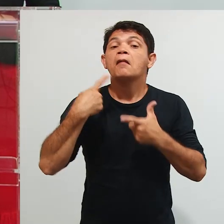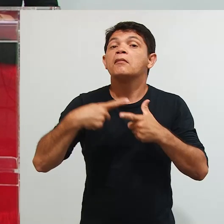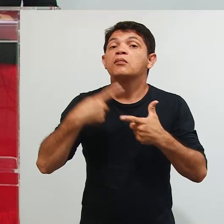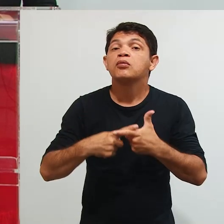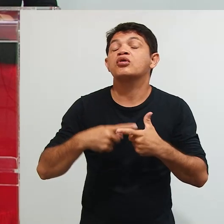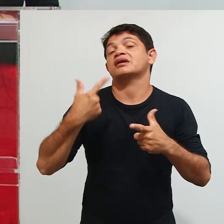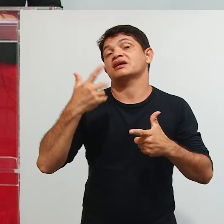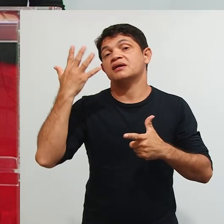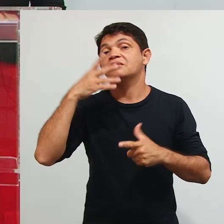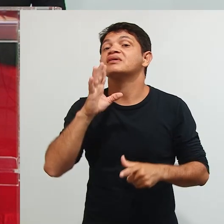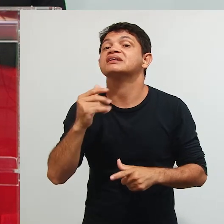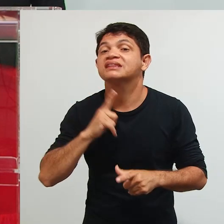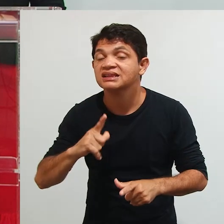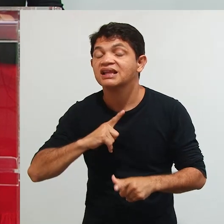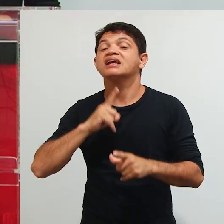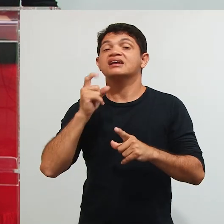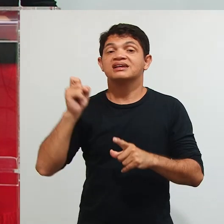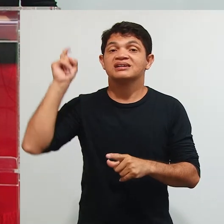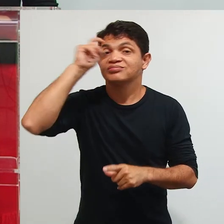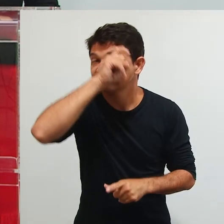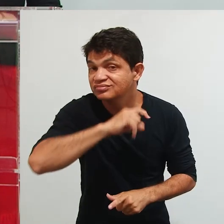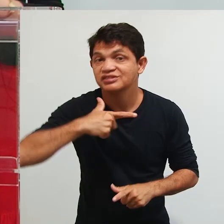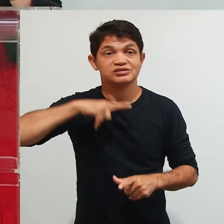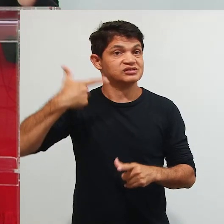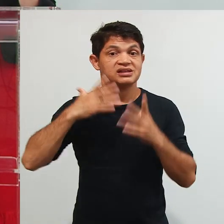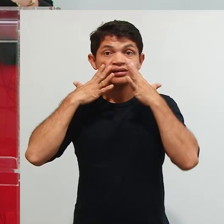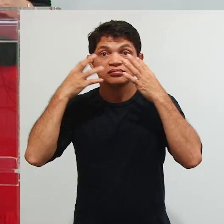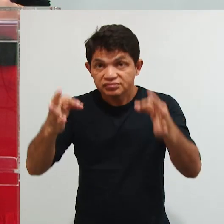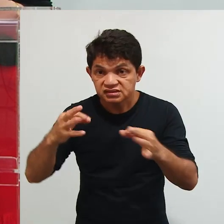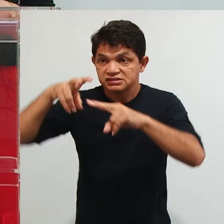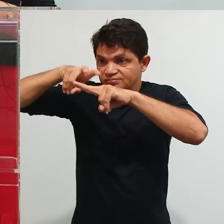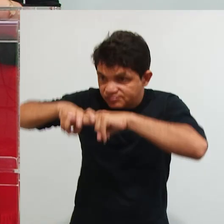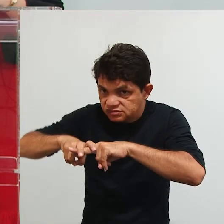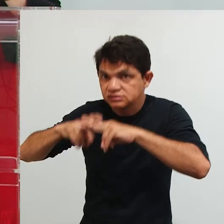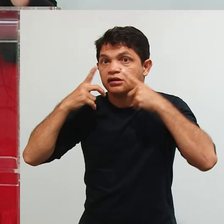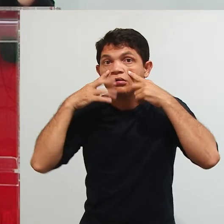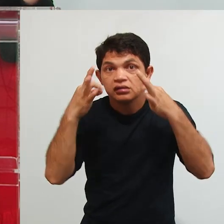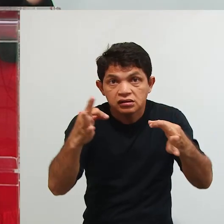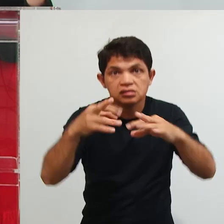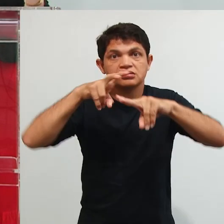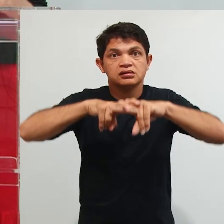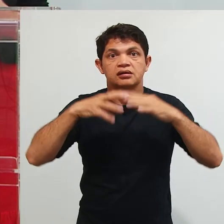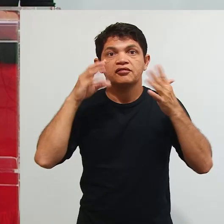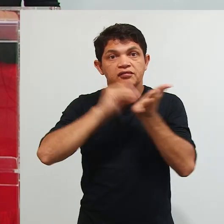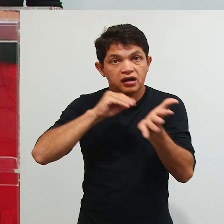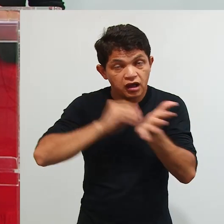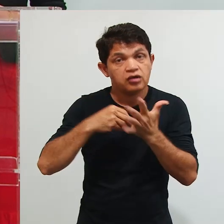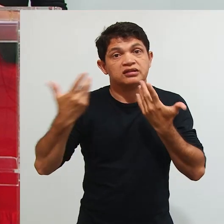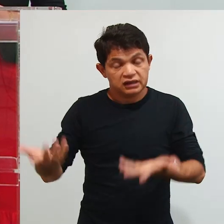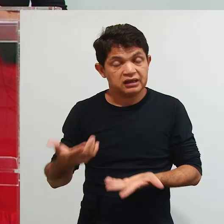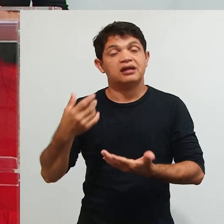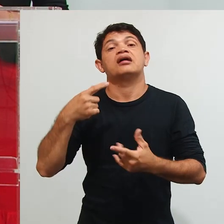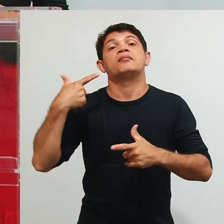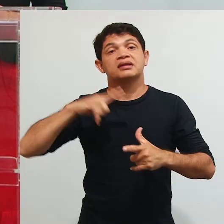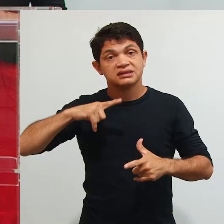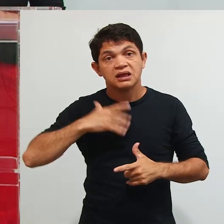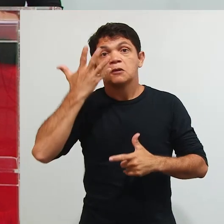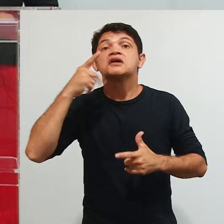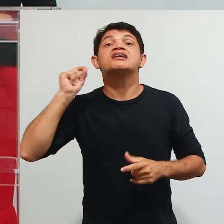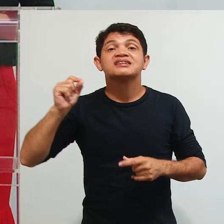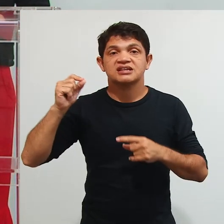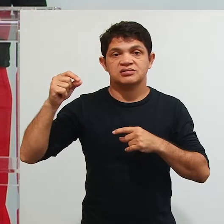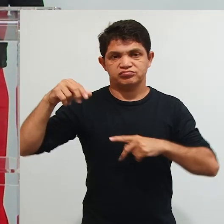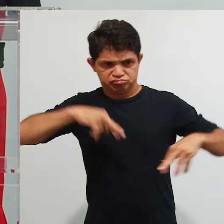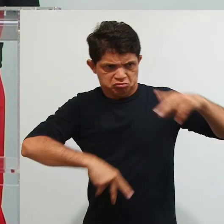relação à aprendizagem, porque ela vai ter uma dificuldade para se manter concentrada, para prestar atenção na aula, né? Então,